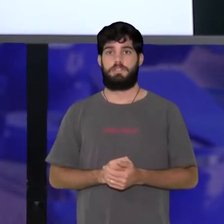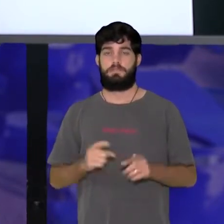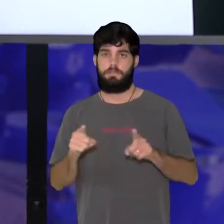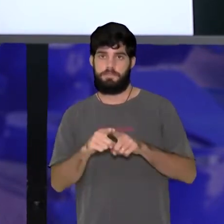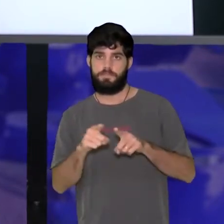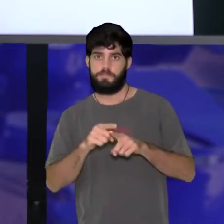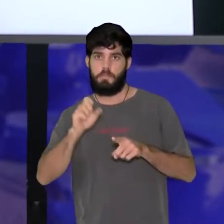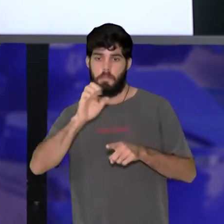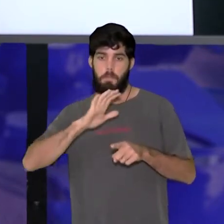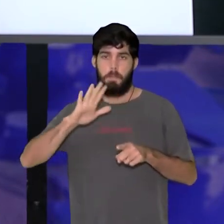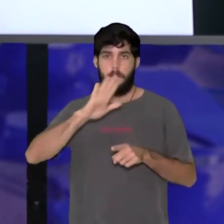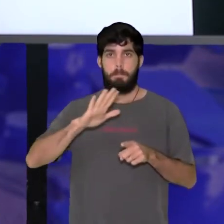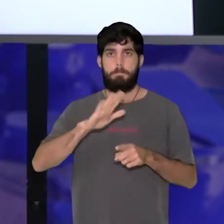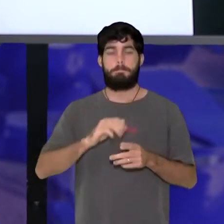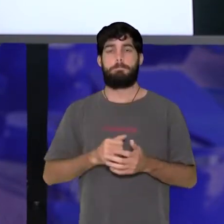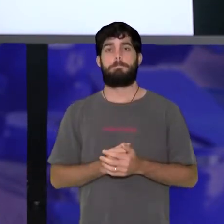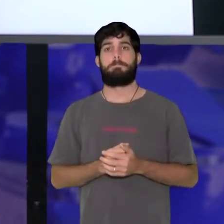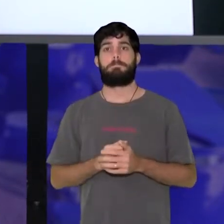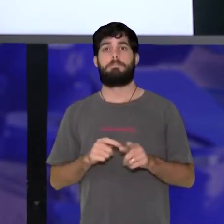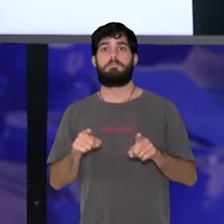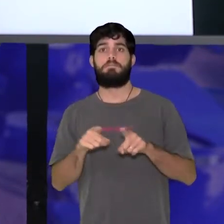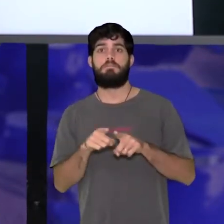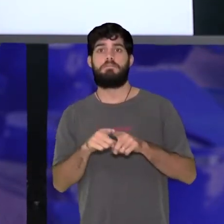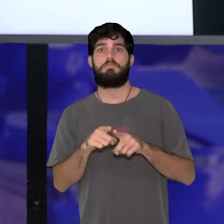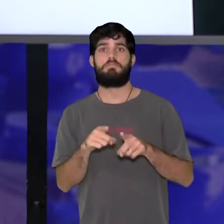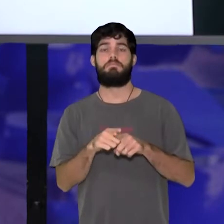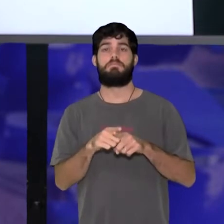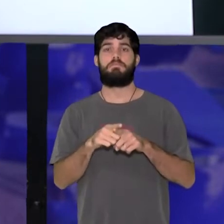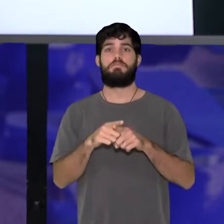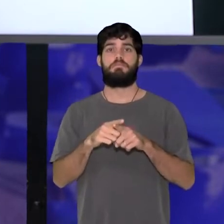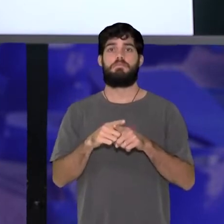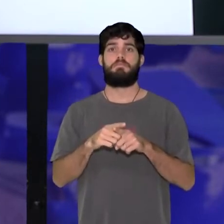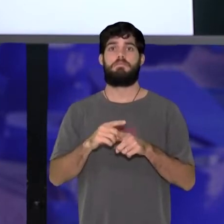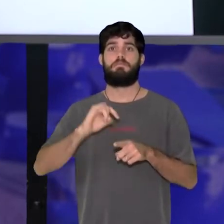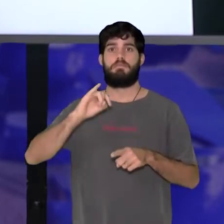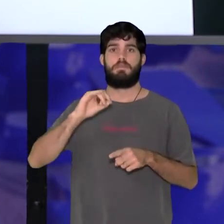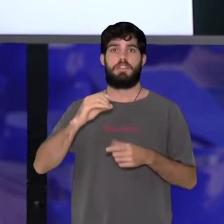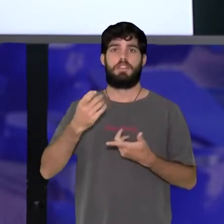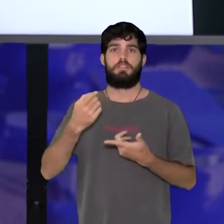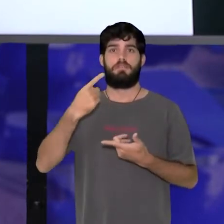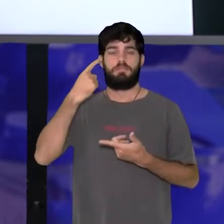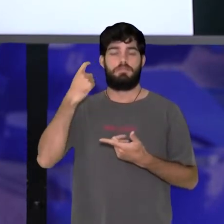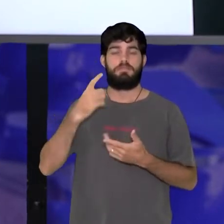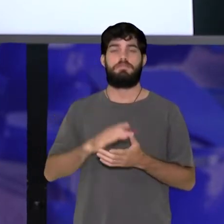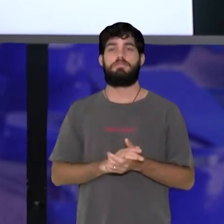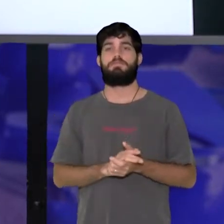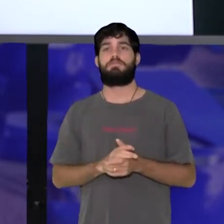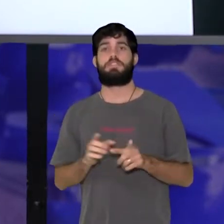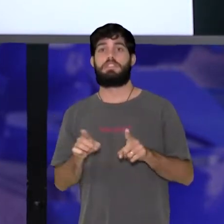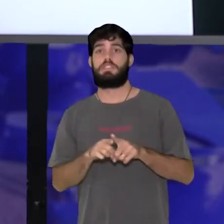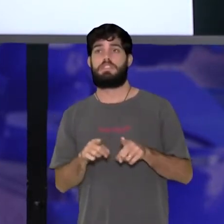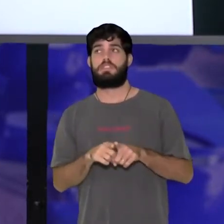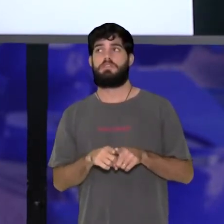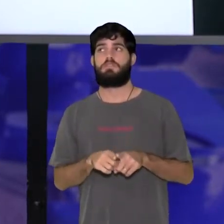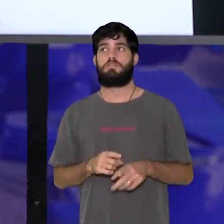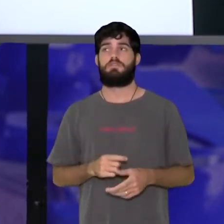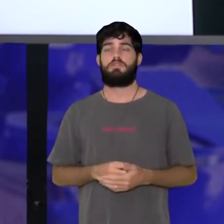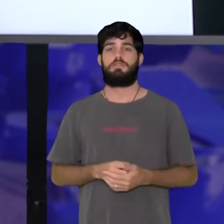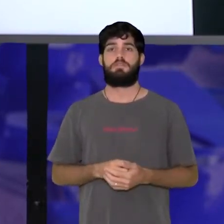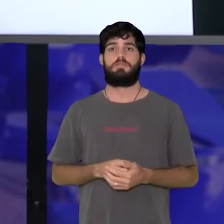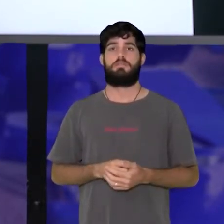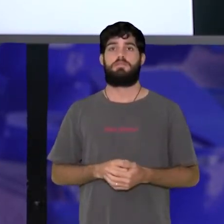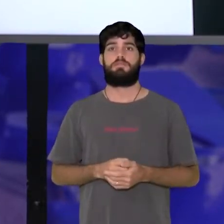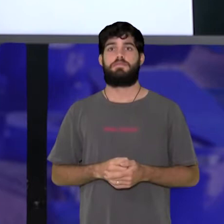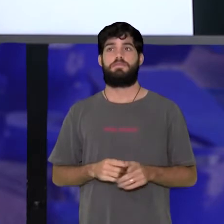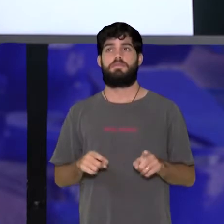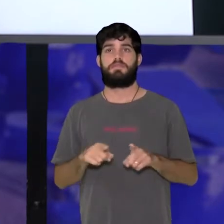europeu, aqui nós temos a China, aqui nós temos Vietnã, E aqui nós